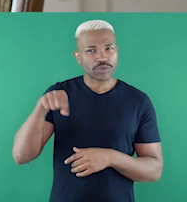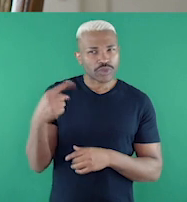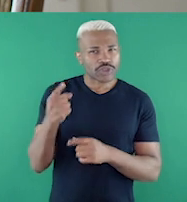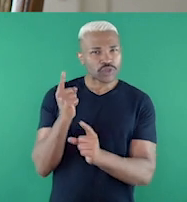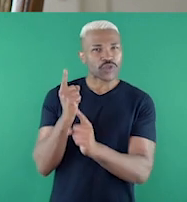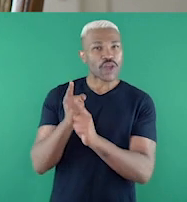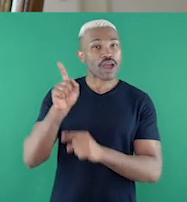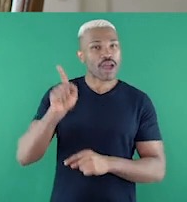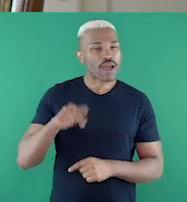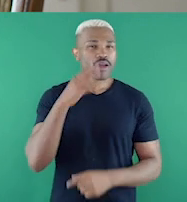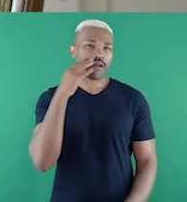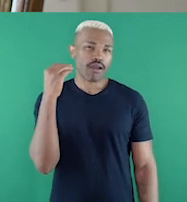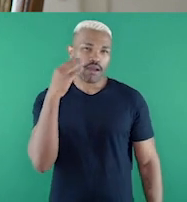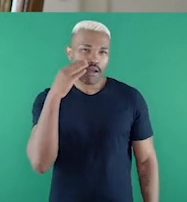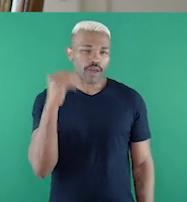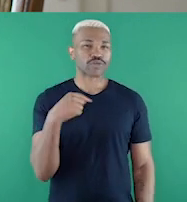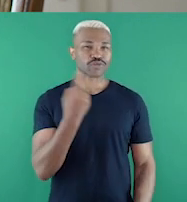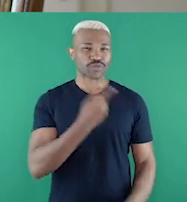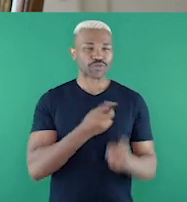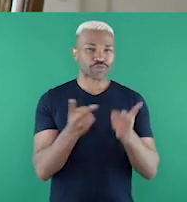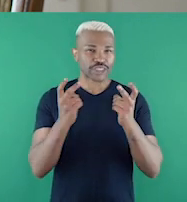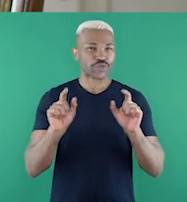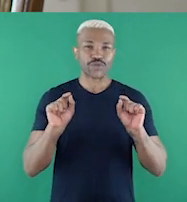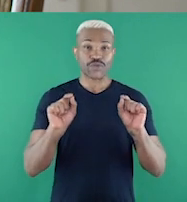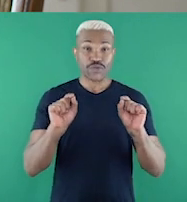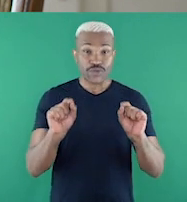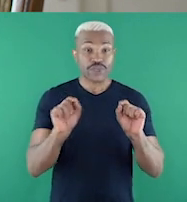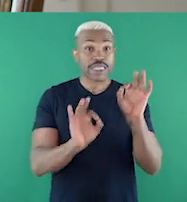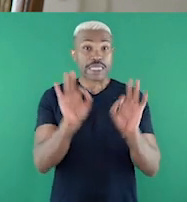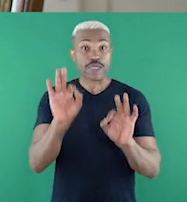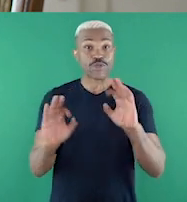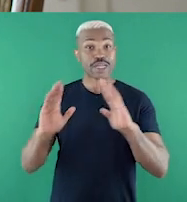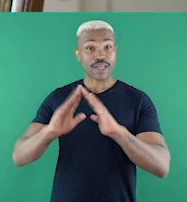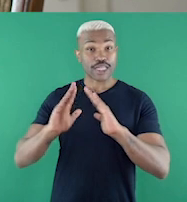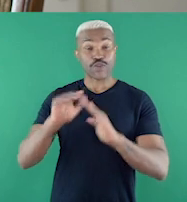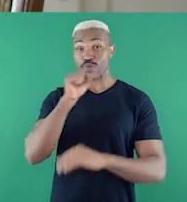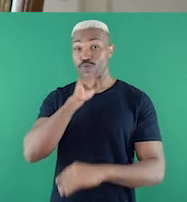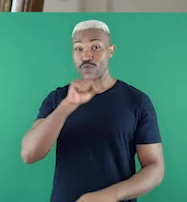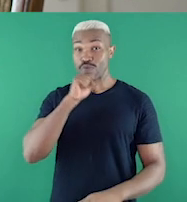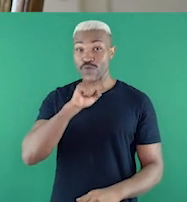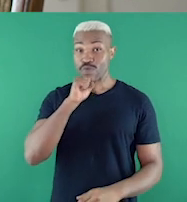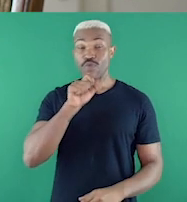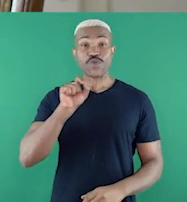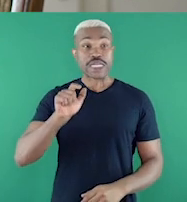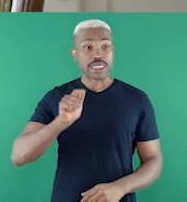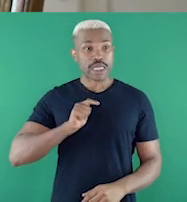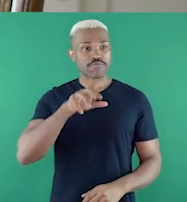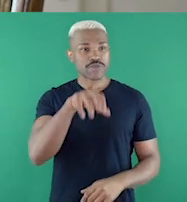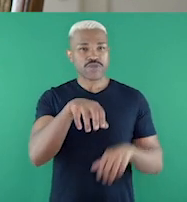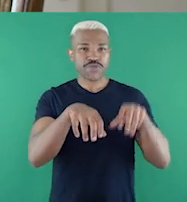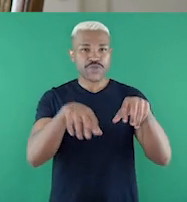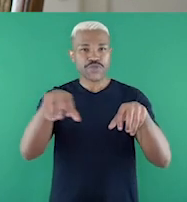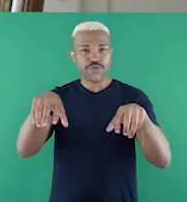na verdade, é um gatinho. Precisamos observar aqui a decoração da casa da avó, que justamente vai trazer esses elementos